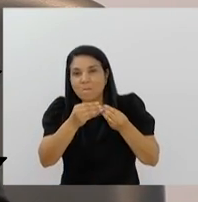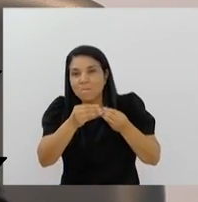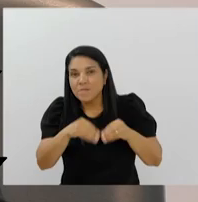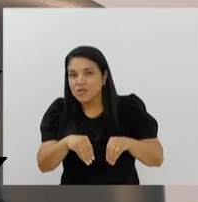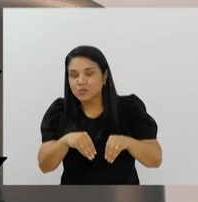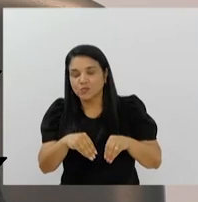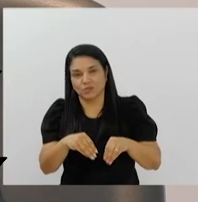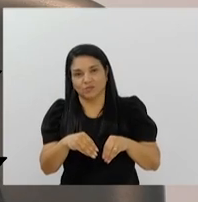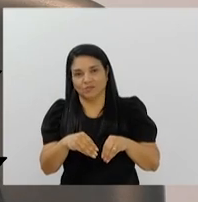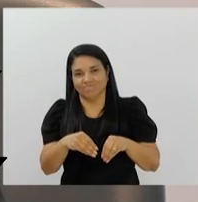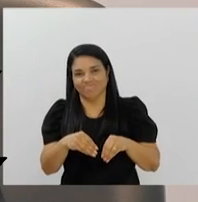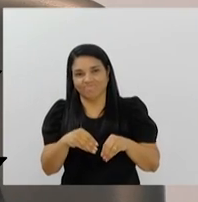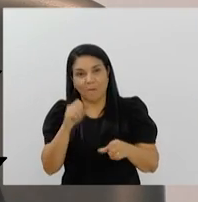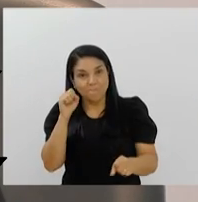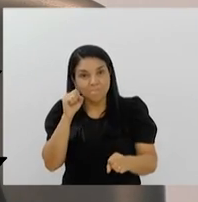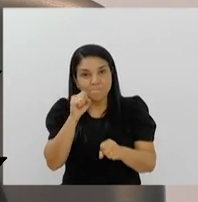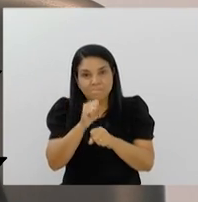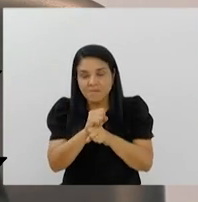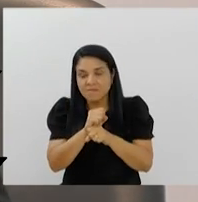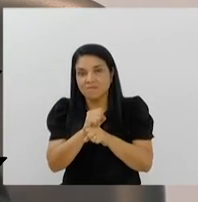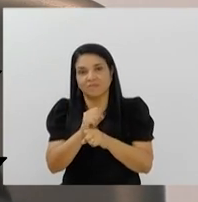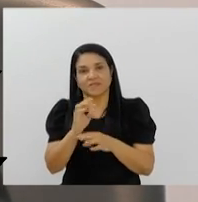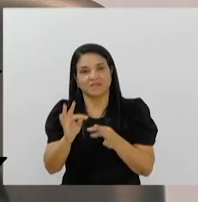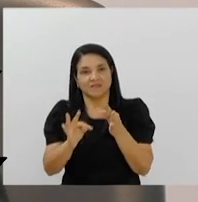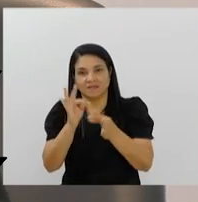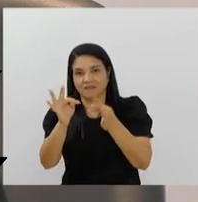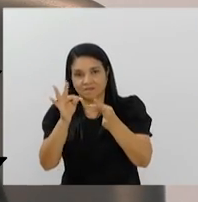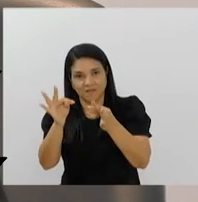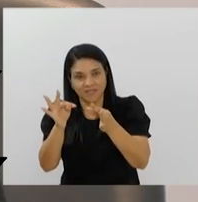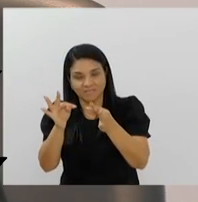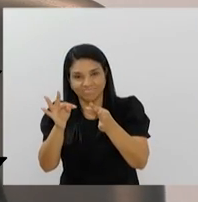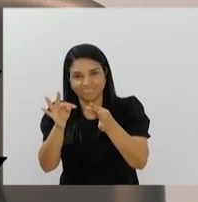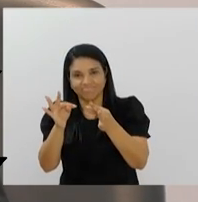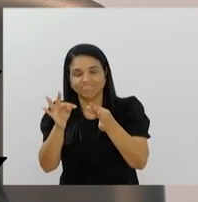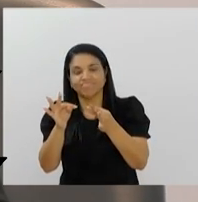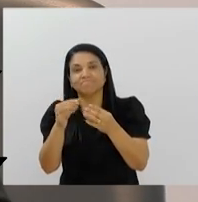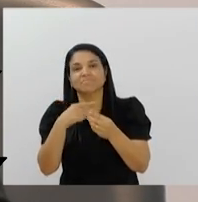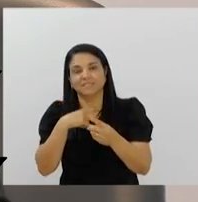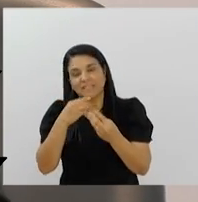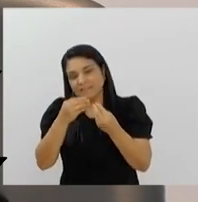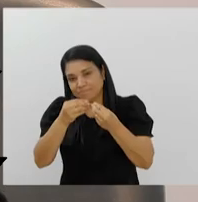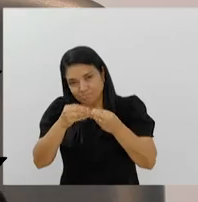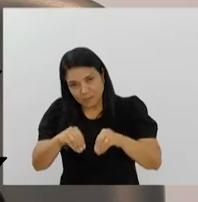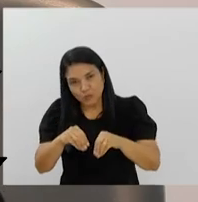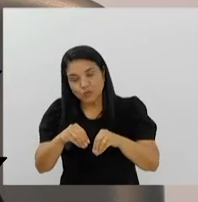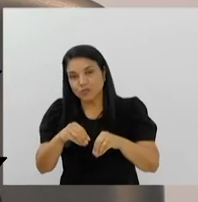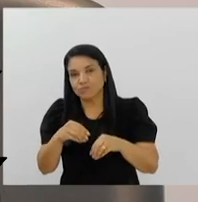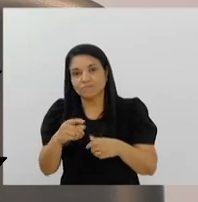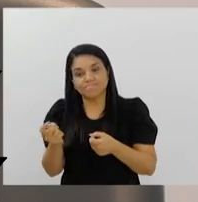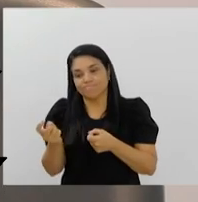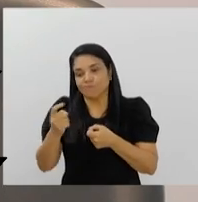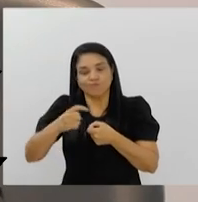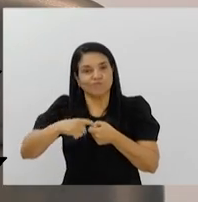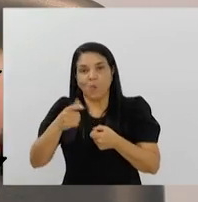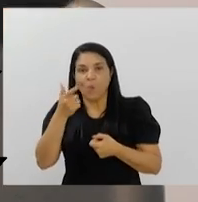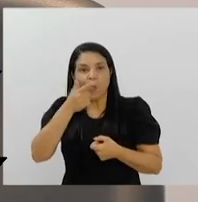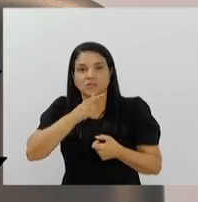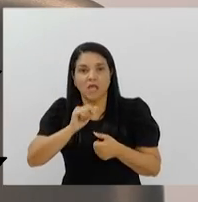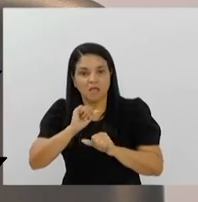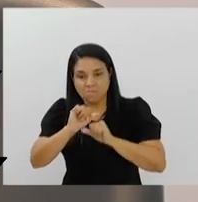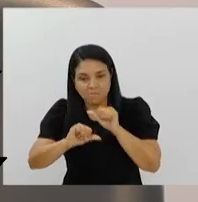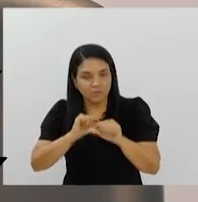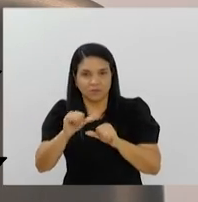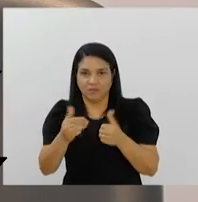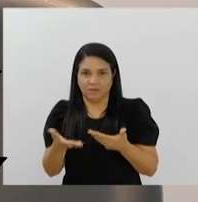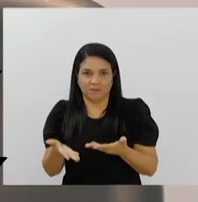paralisação dos tratamentos causam danos irreversíveis não será possível os danos ali tem